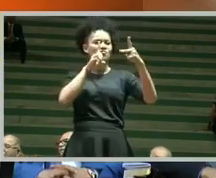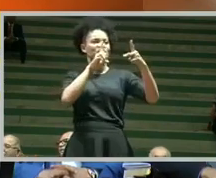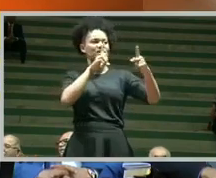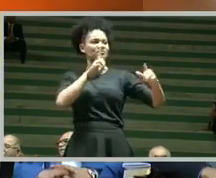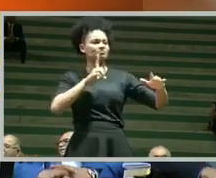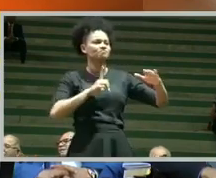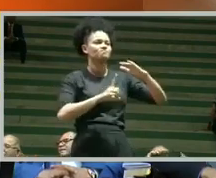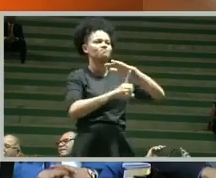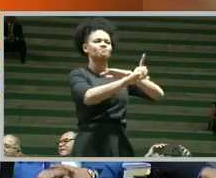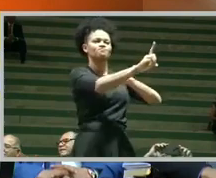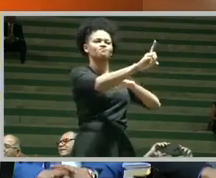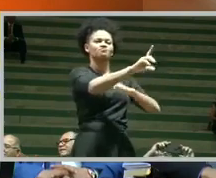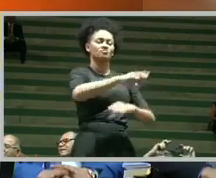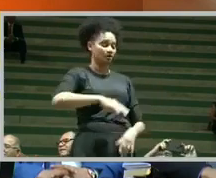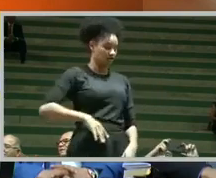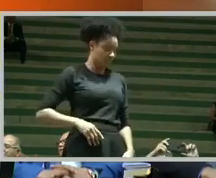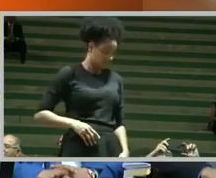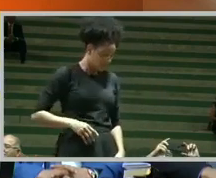profeta.